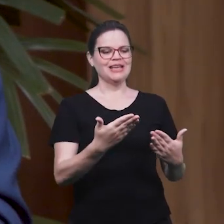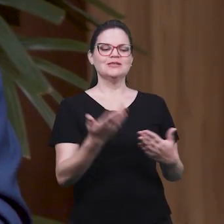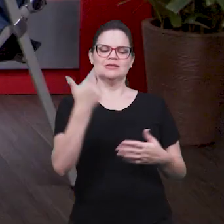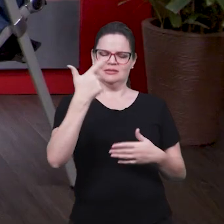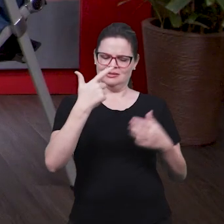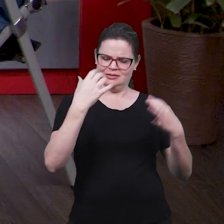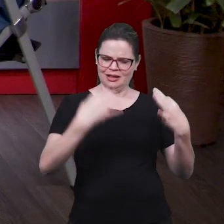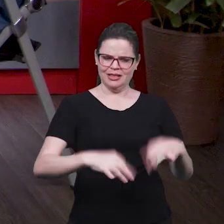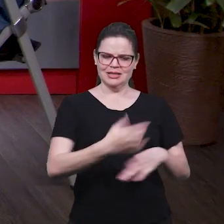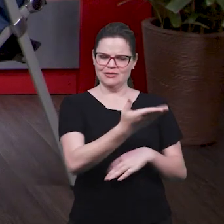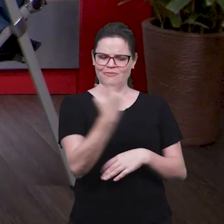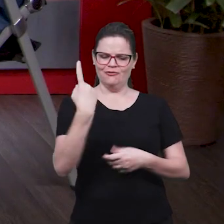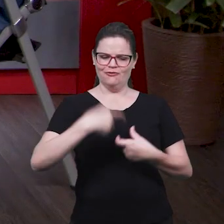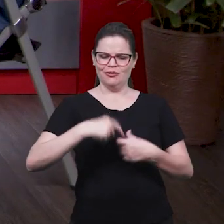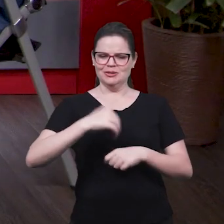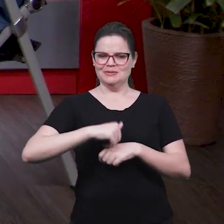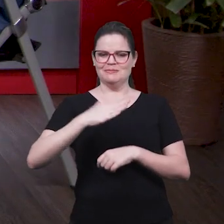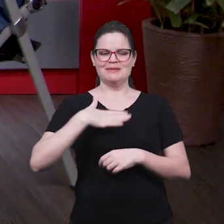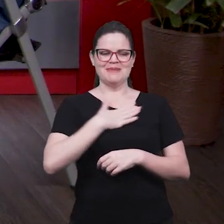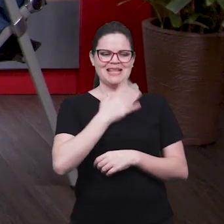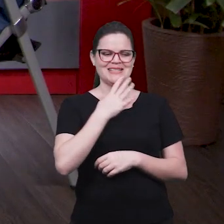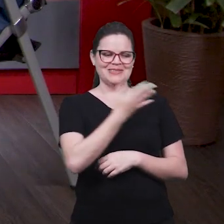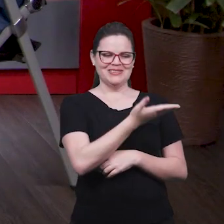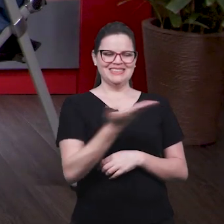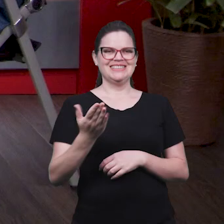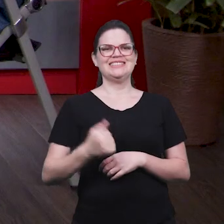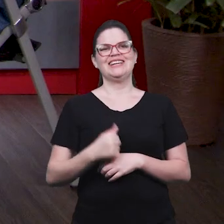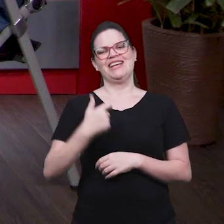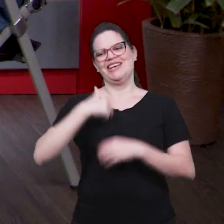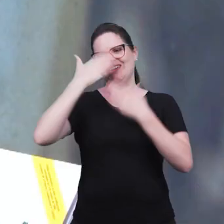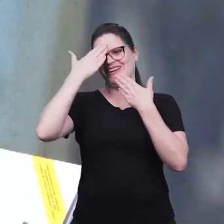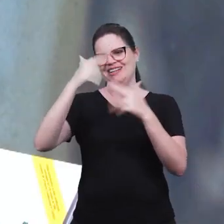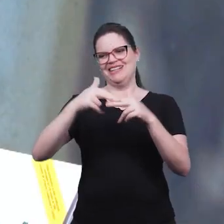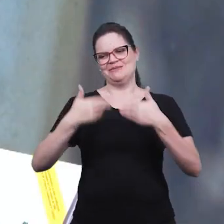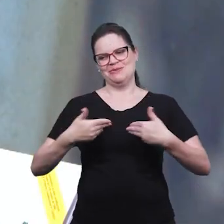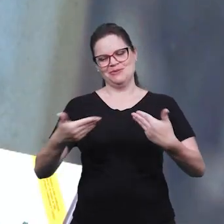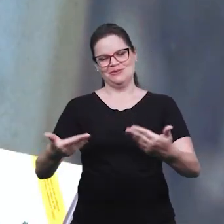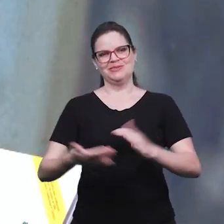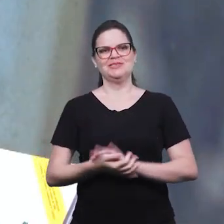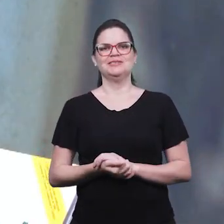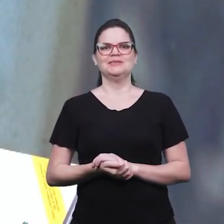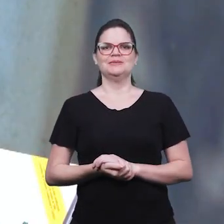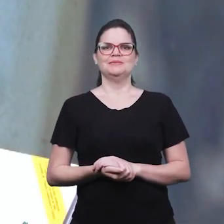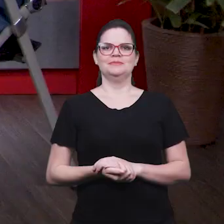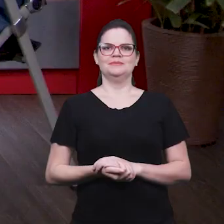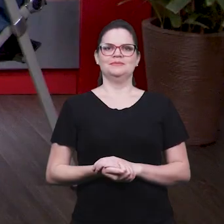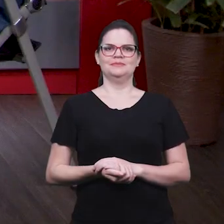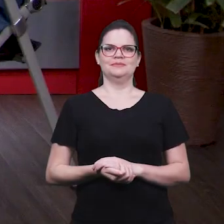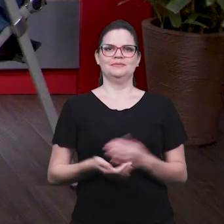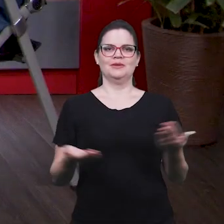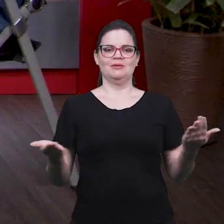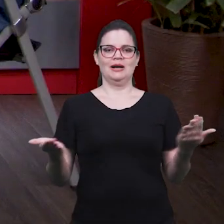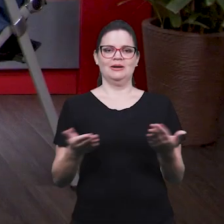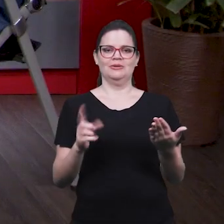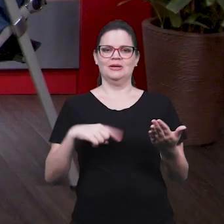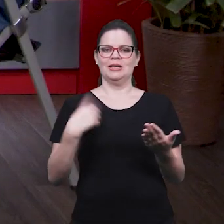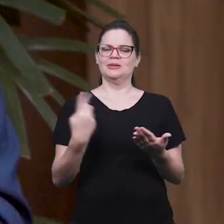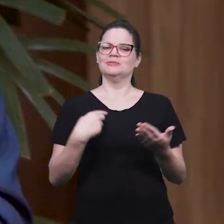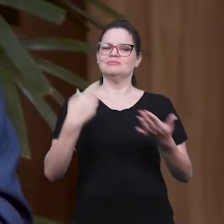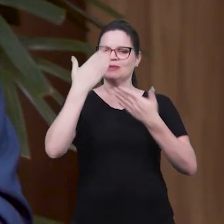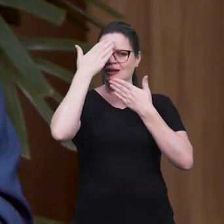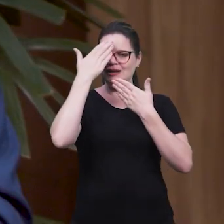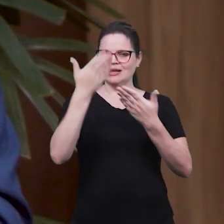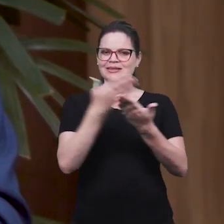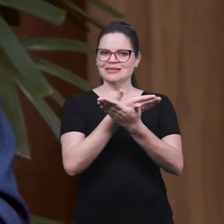com certeza a senhora voltará mais vezes aqui. Foi um prazer conversar com a senhora. Eu que agradeço. Obrigada pelo convite. Pois bem, e assim